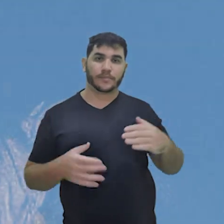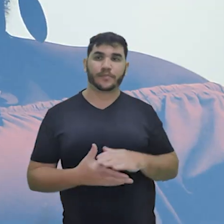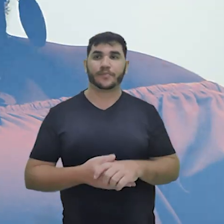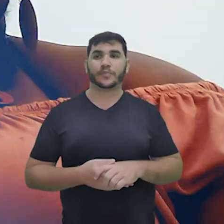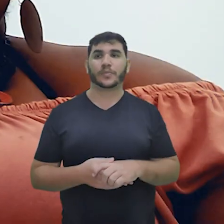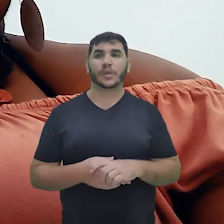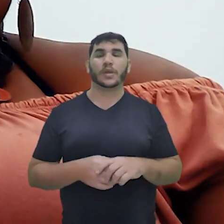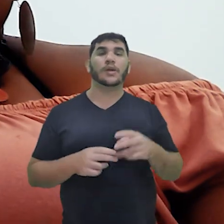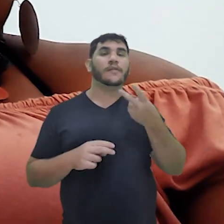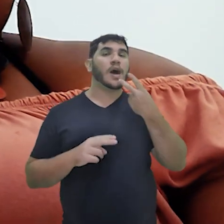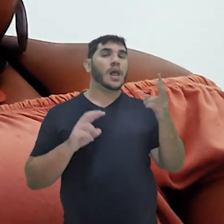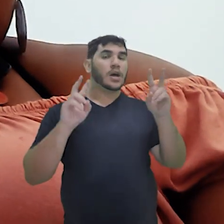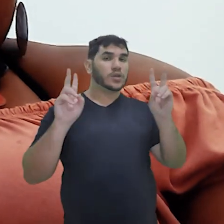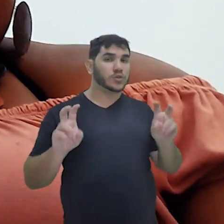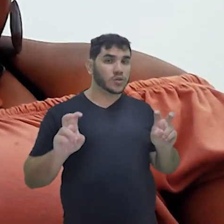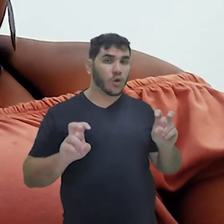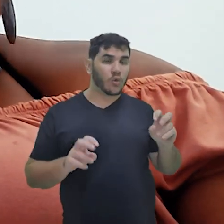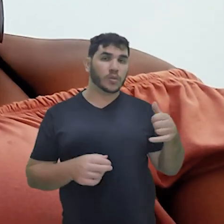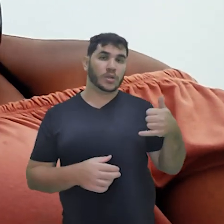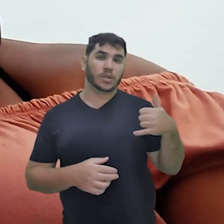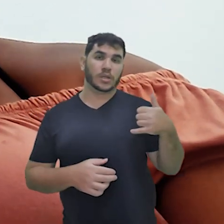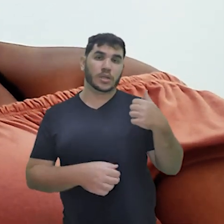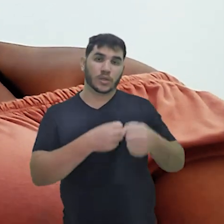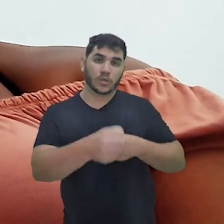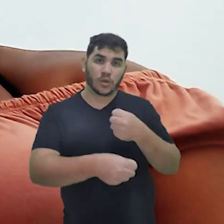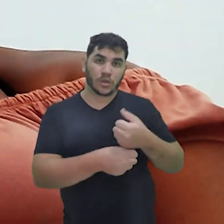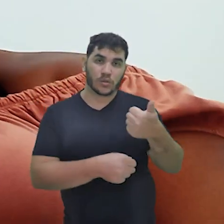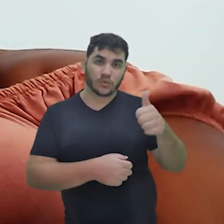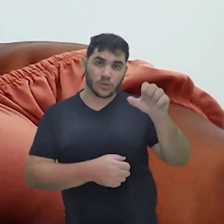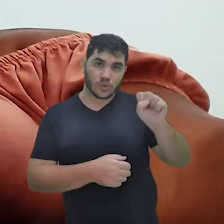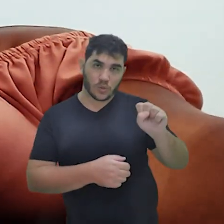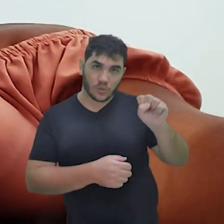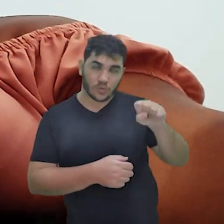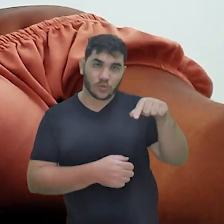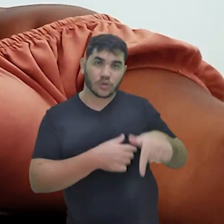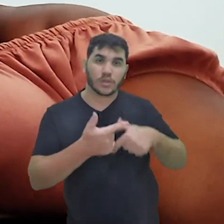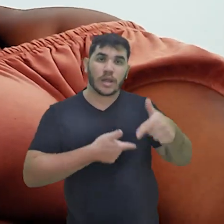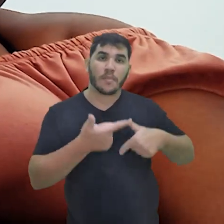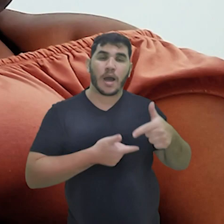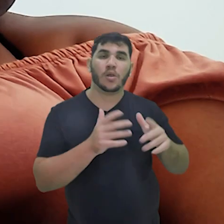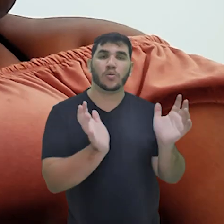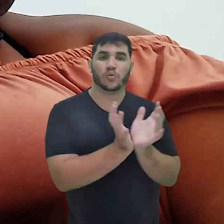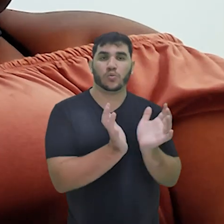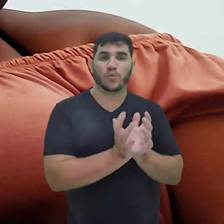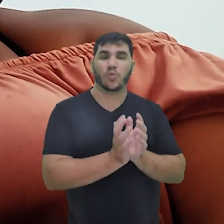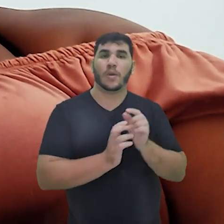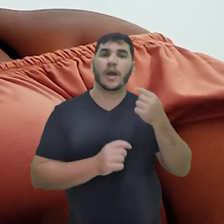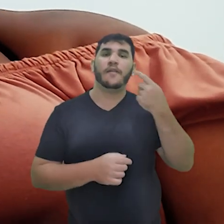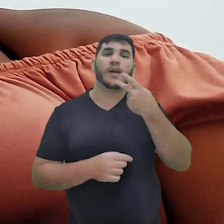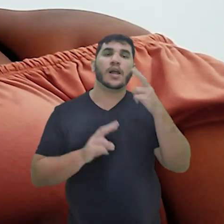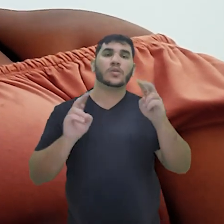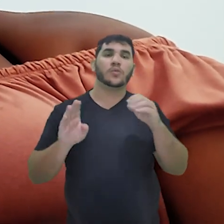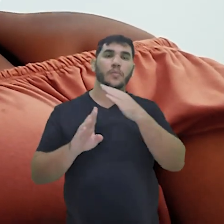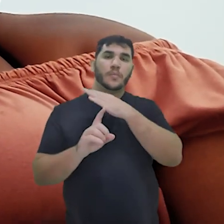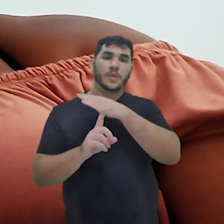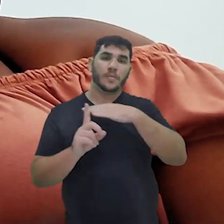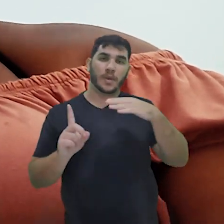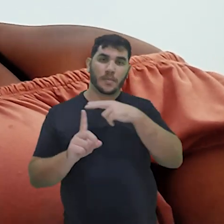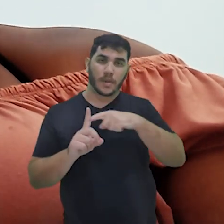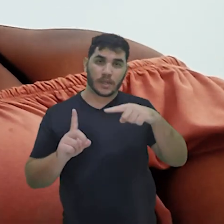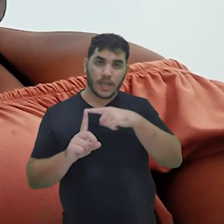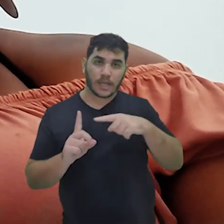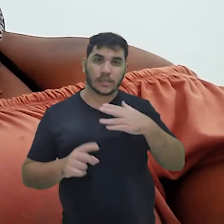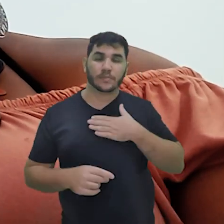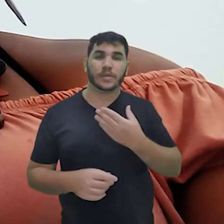gente chega nessa época de maturidade, de trabalho em grupo, de trabalho coletivo, a gente